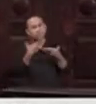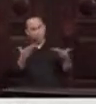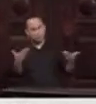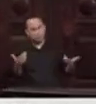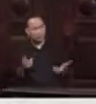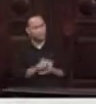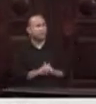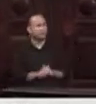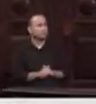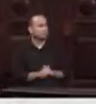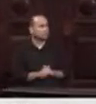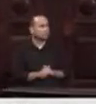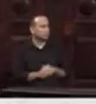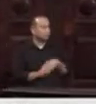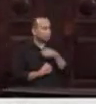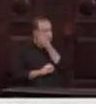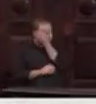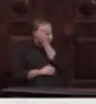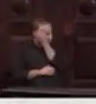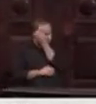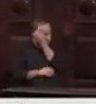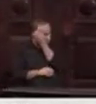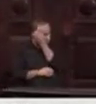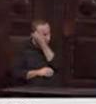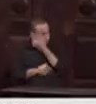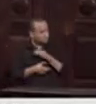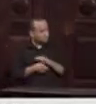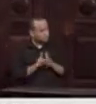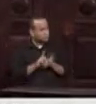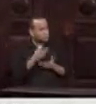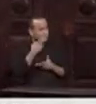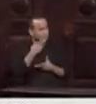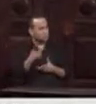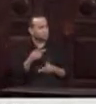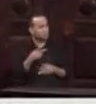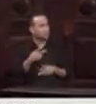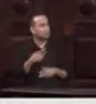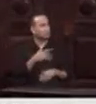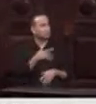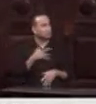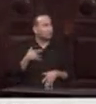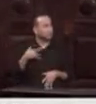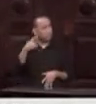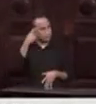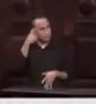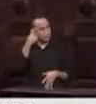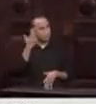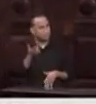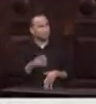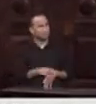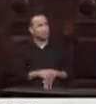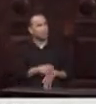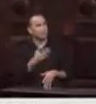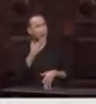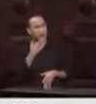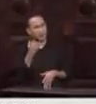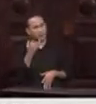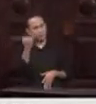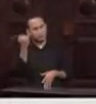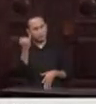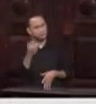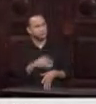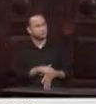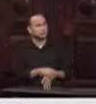relacionadas à linha anti-hospitalocêntrica em relação à saúde mental, que é um tema muito importante da medicina e da